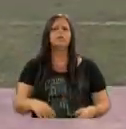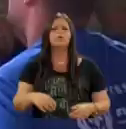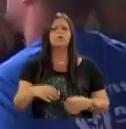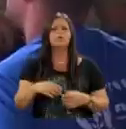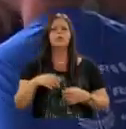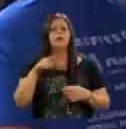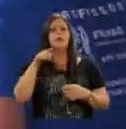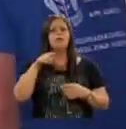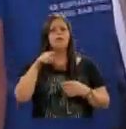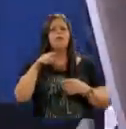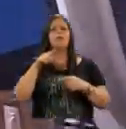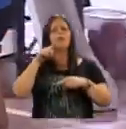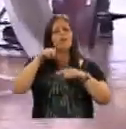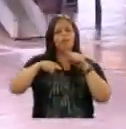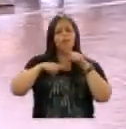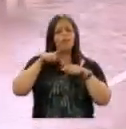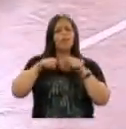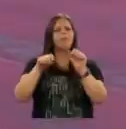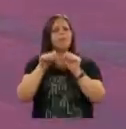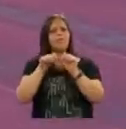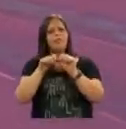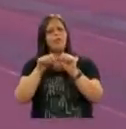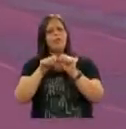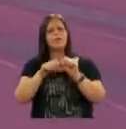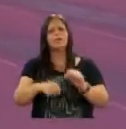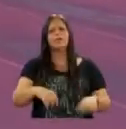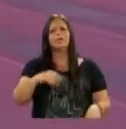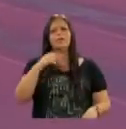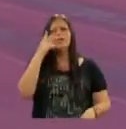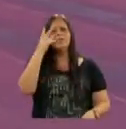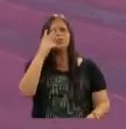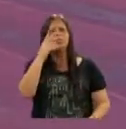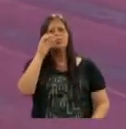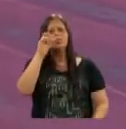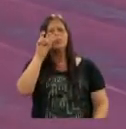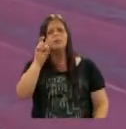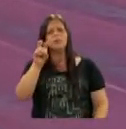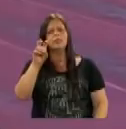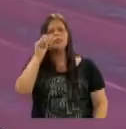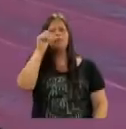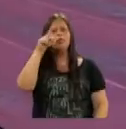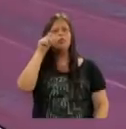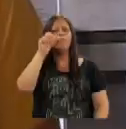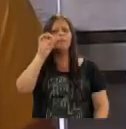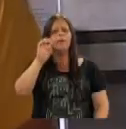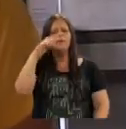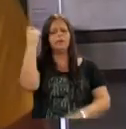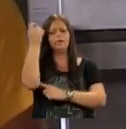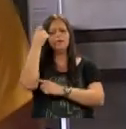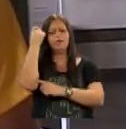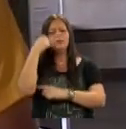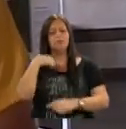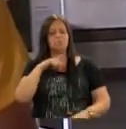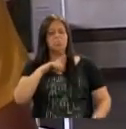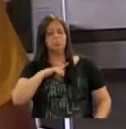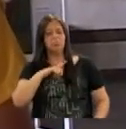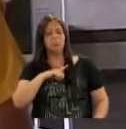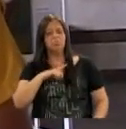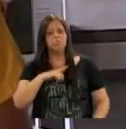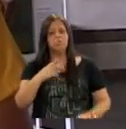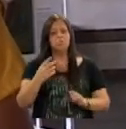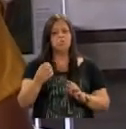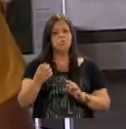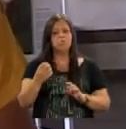refletem as atividades realizadas pelas 205 a paz do rio grande do sul se eu tenho uma modalidade